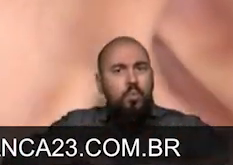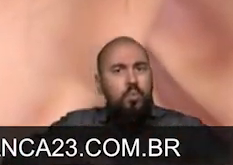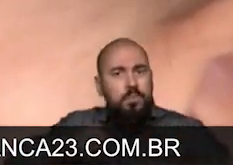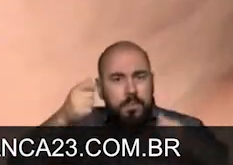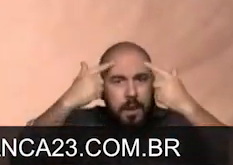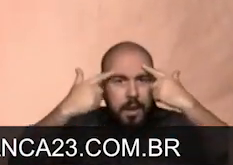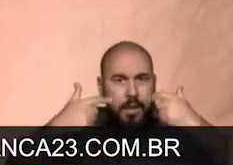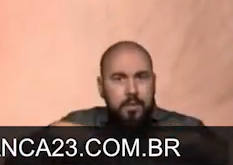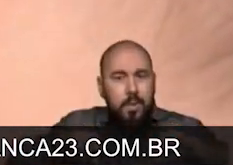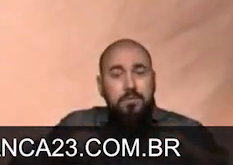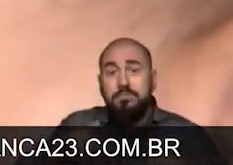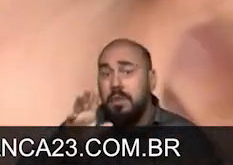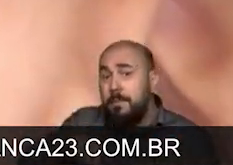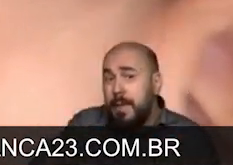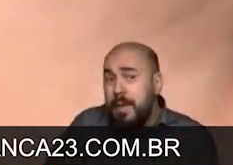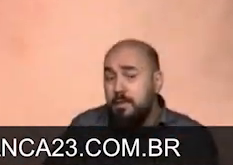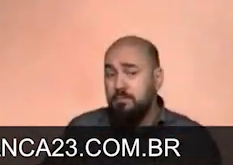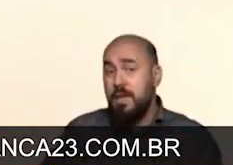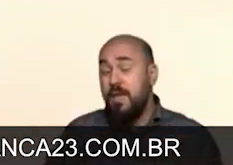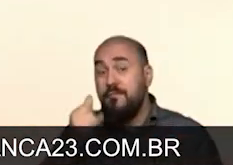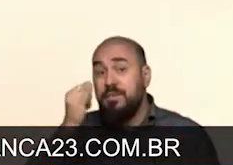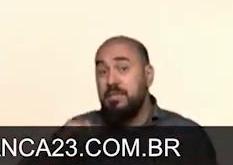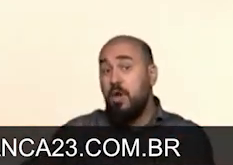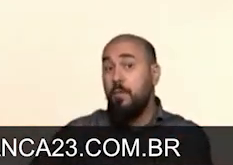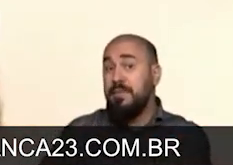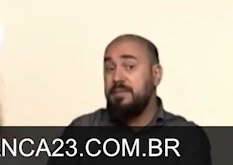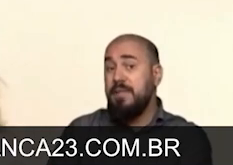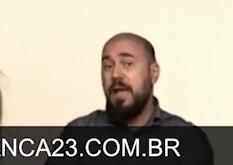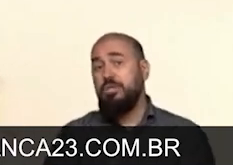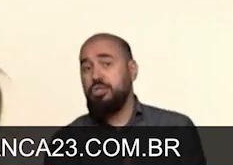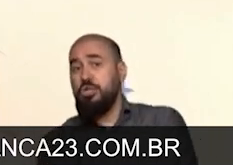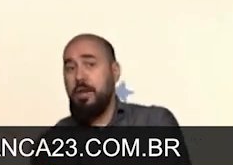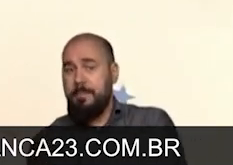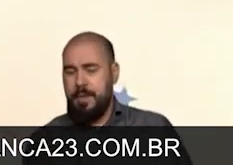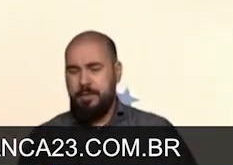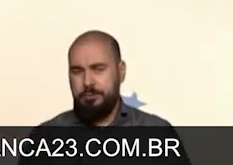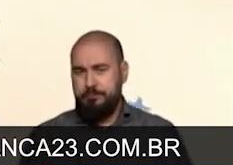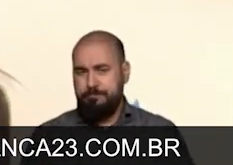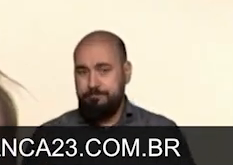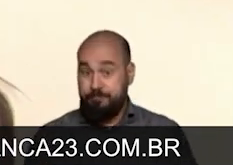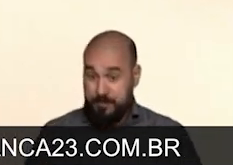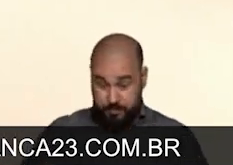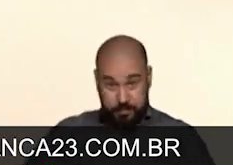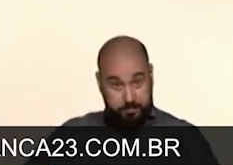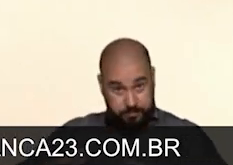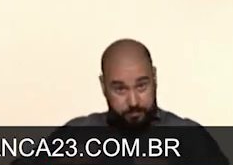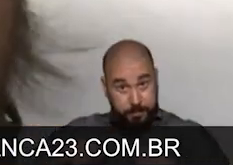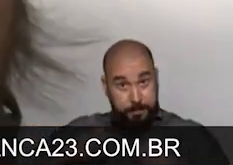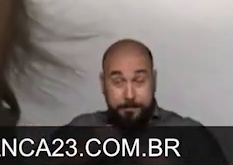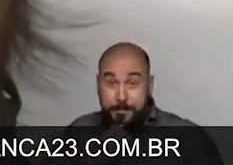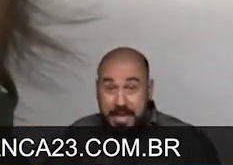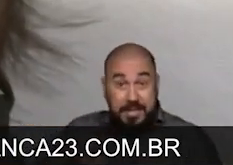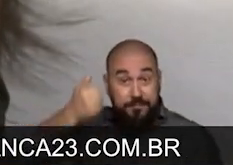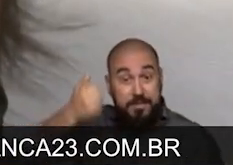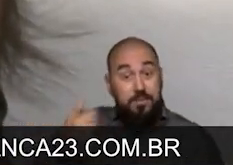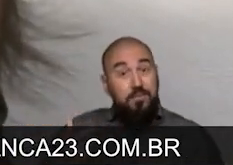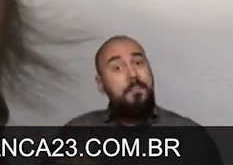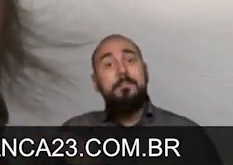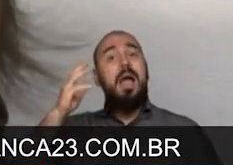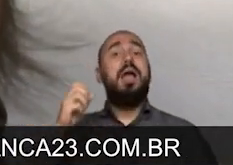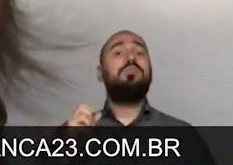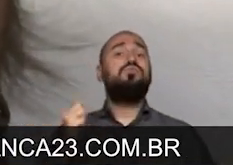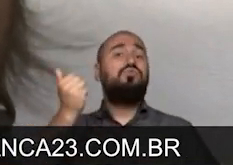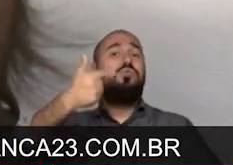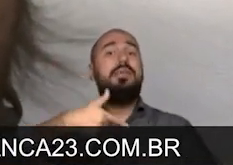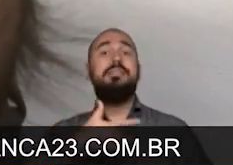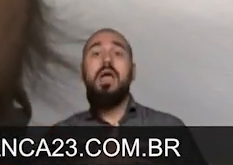doenças como obesidade e diabetes. Os benefícios da amamentação prolongada vão além da saúde do bebê.